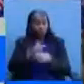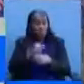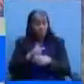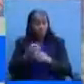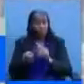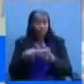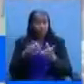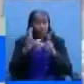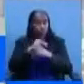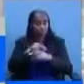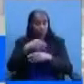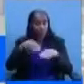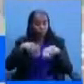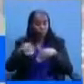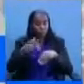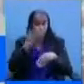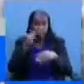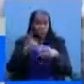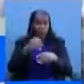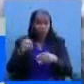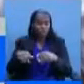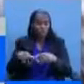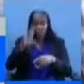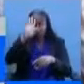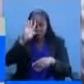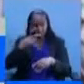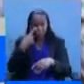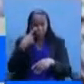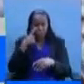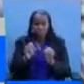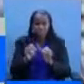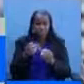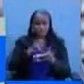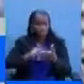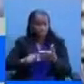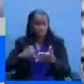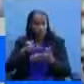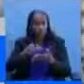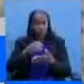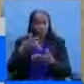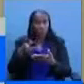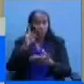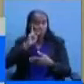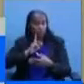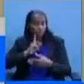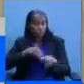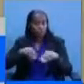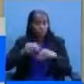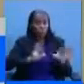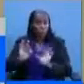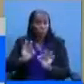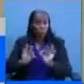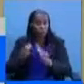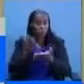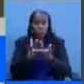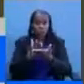2019, cujo país anfitrião ainda não se conhece, tem na agenda o recrutamento de atletas sub-18 feminino, jogos de preparação e clínica